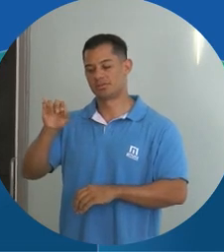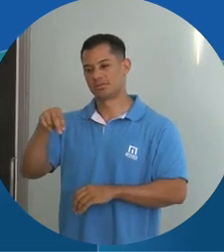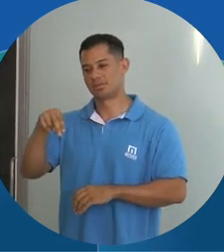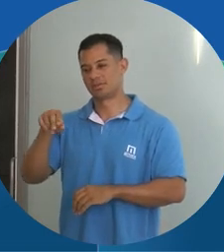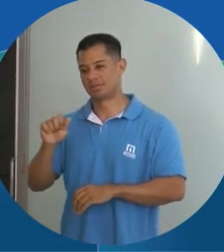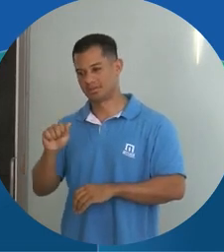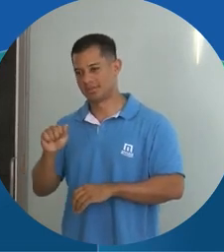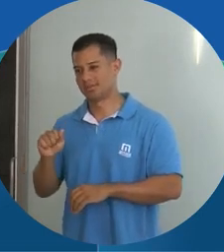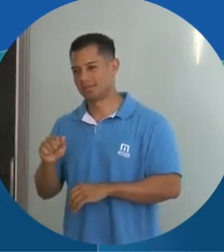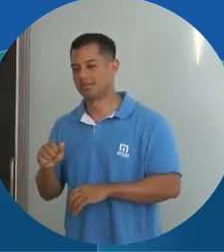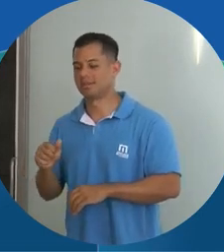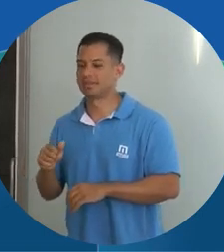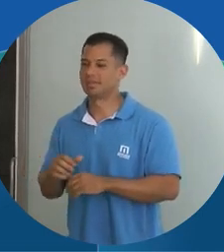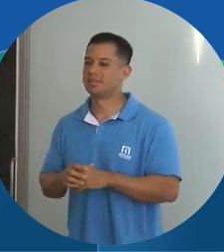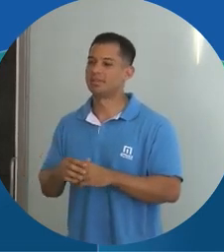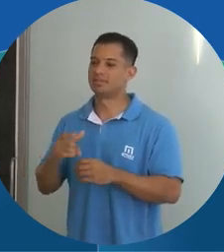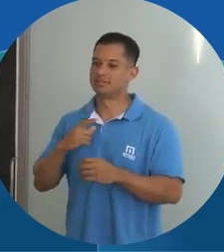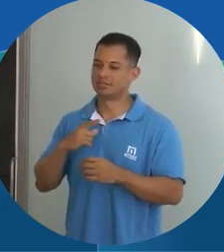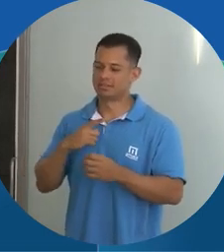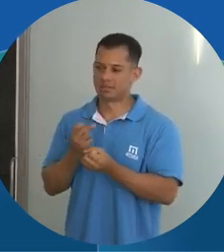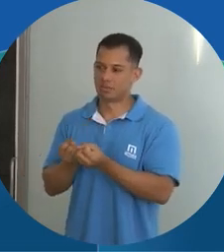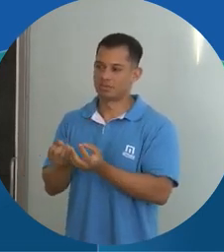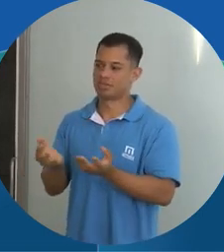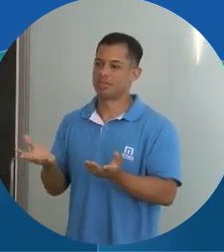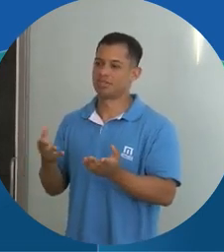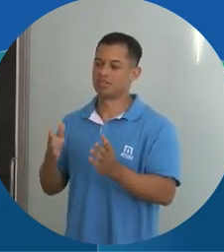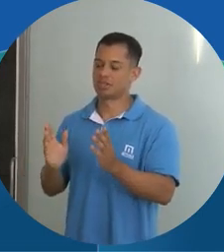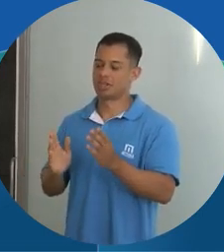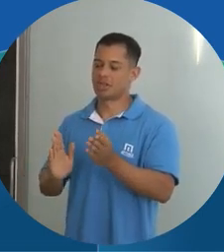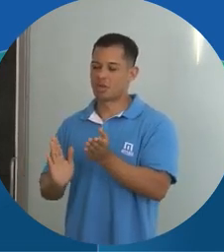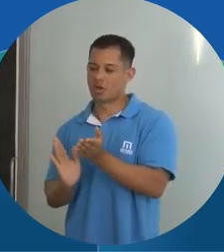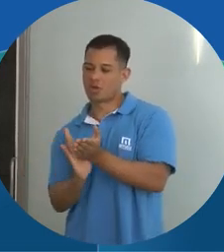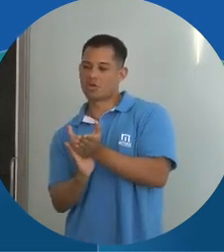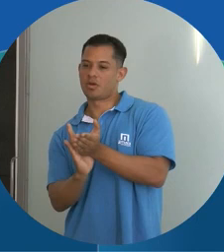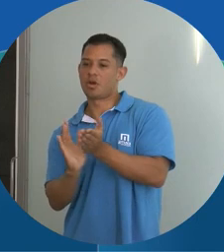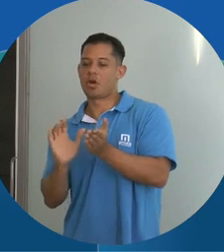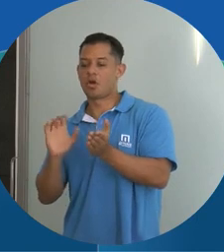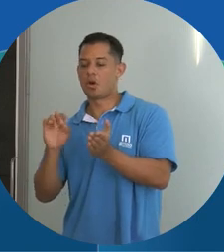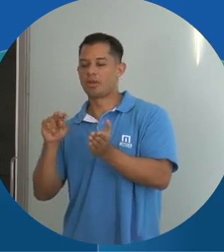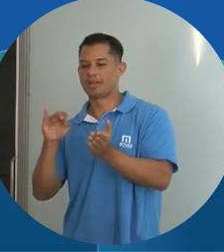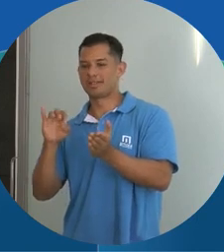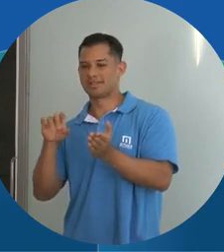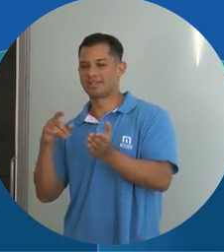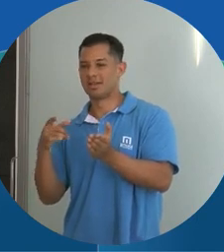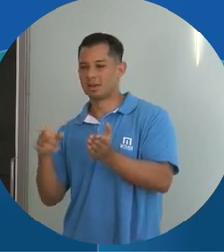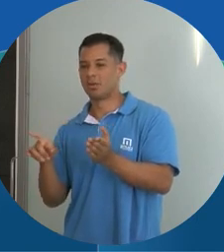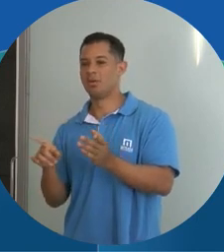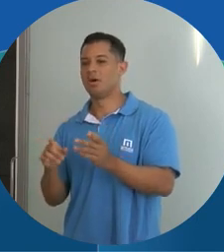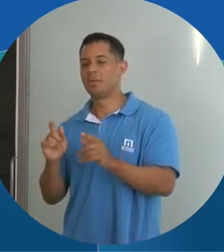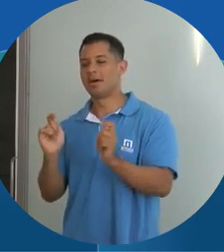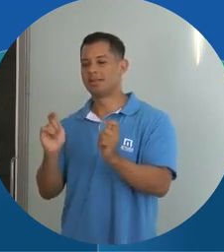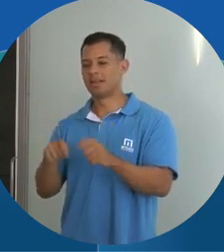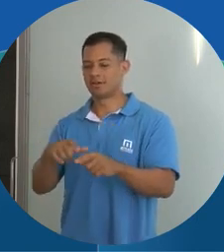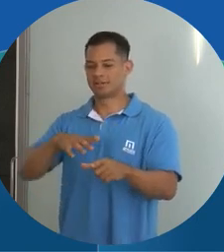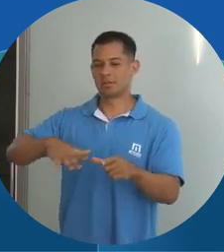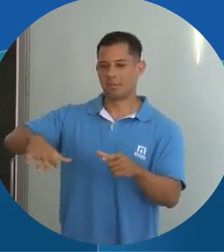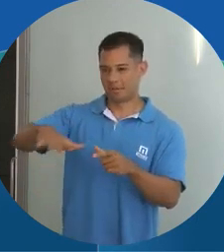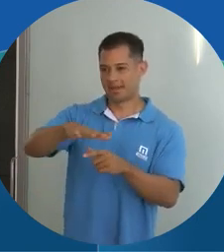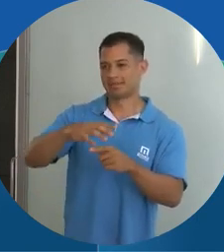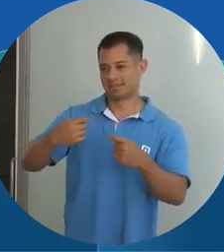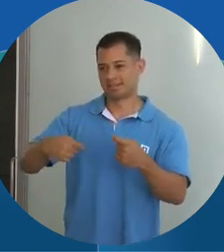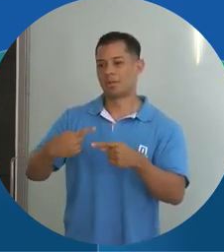uma quantidade muito grande de contenções e estruturas para poder gerar o espaço necessário, porque é uma região de